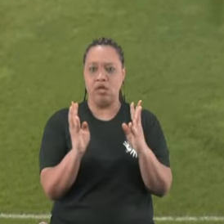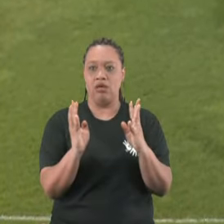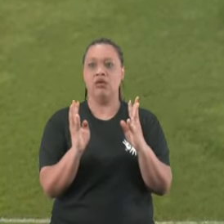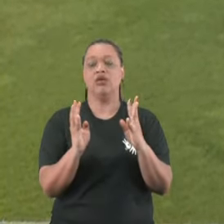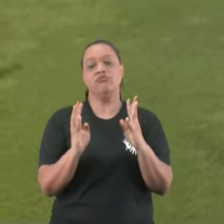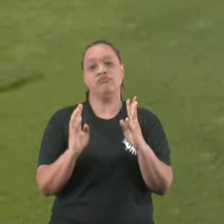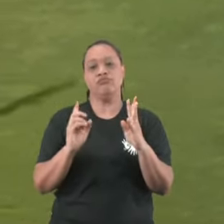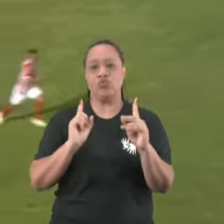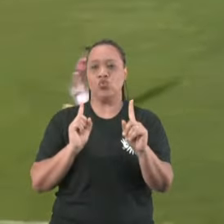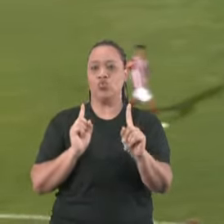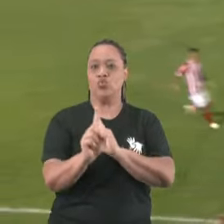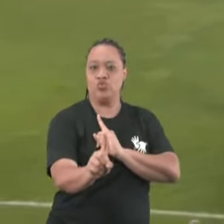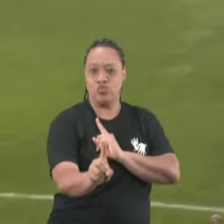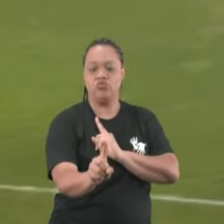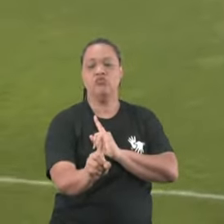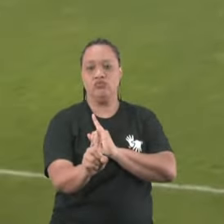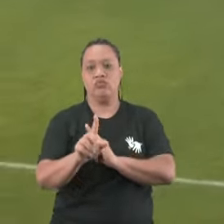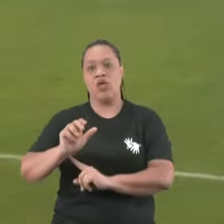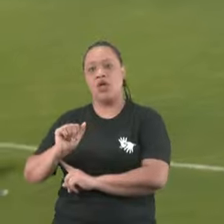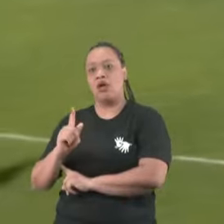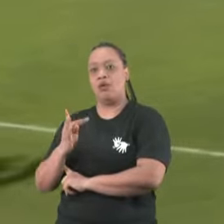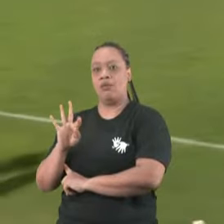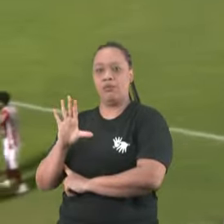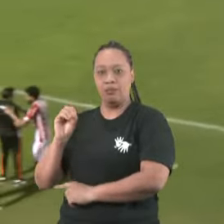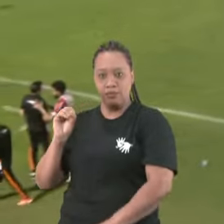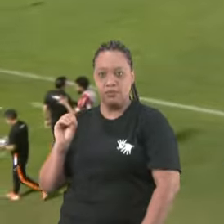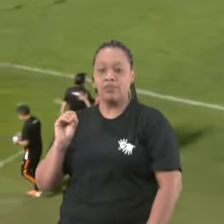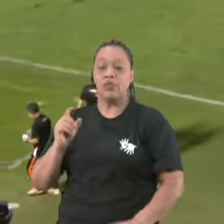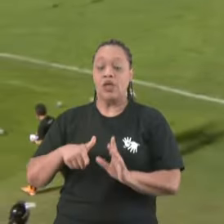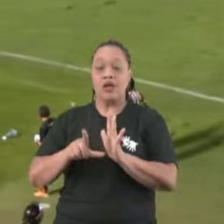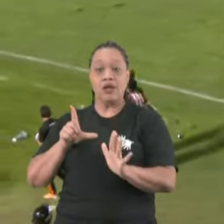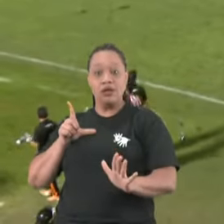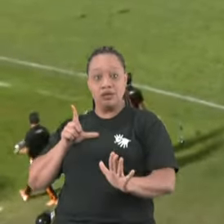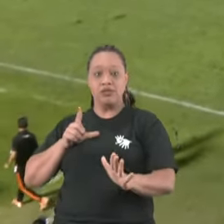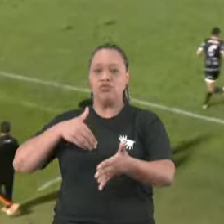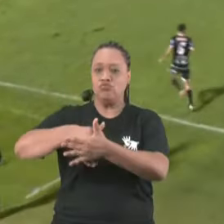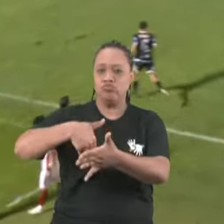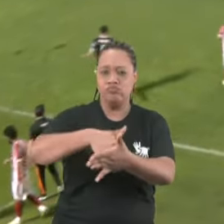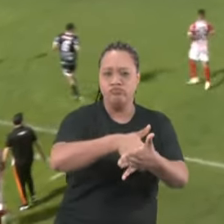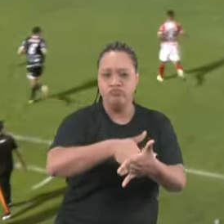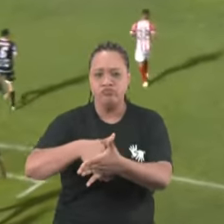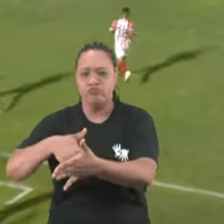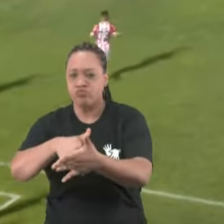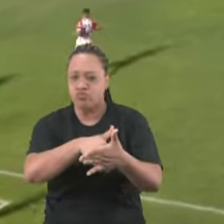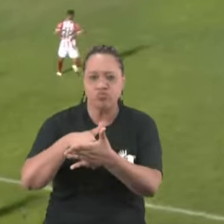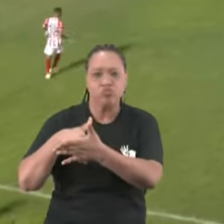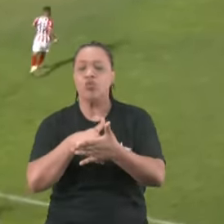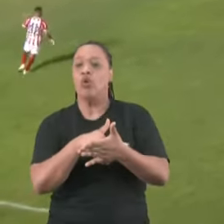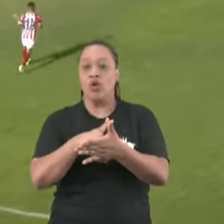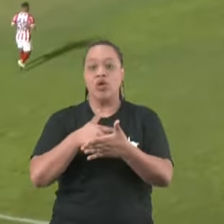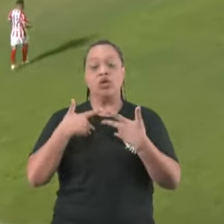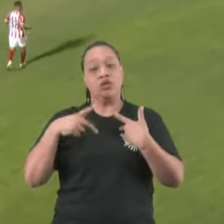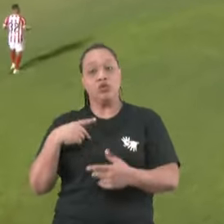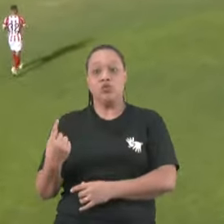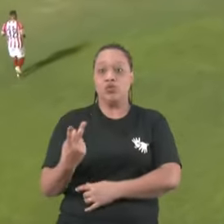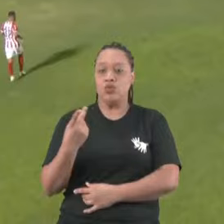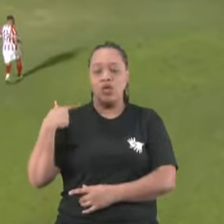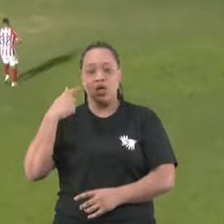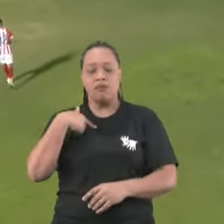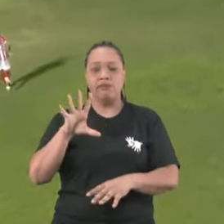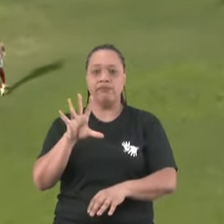tirou, Alberto. É, no lance anterior, um pouquinho antes desse lance que o Asa chegou e que o jogo acabou